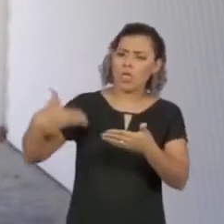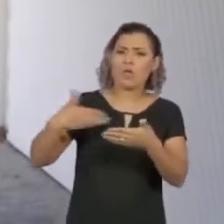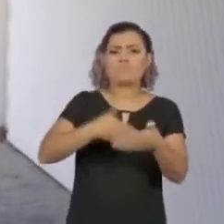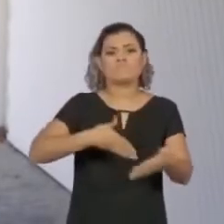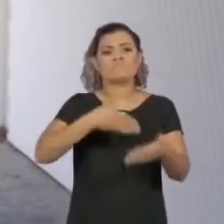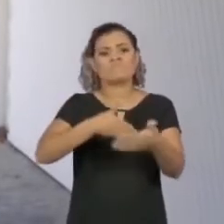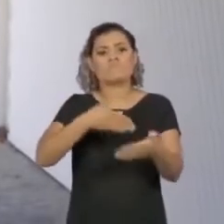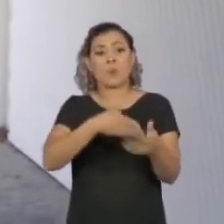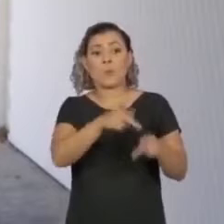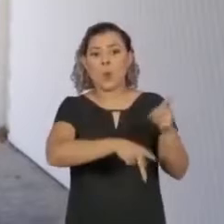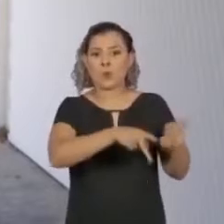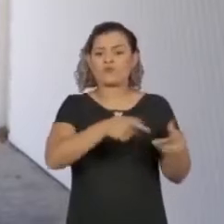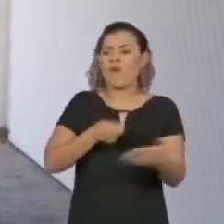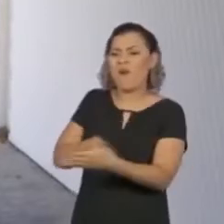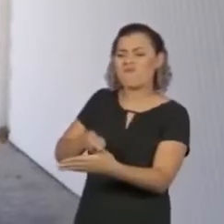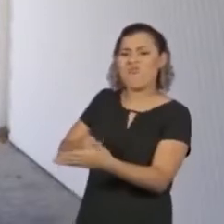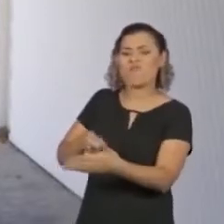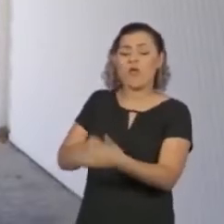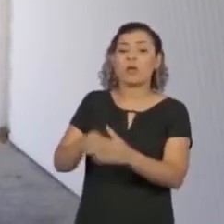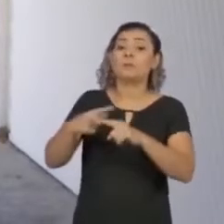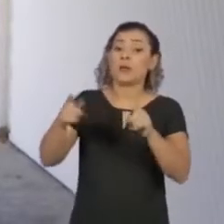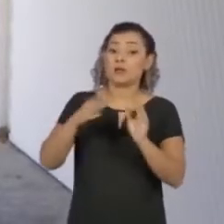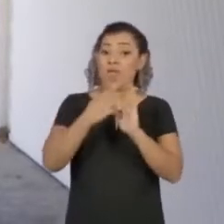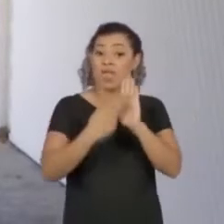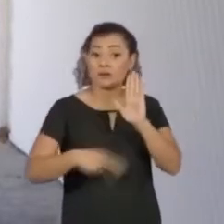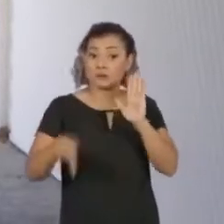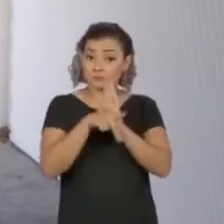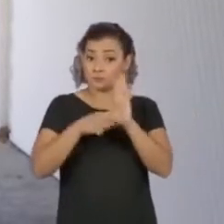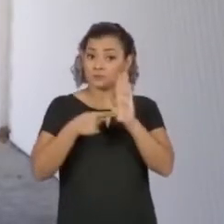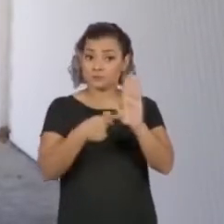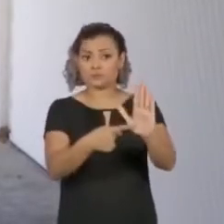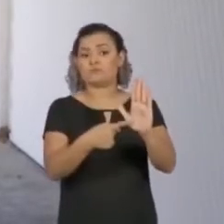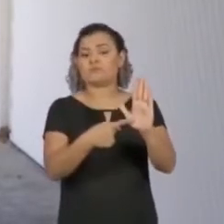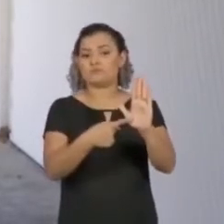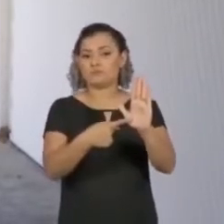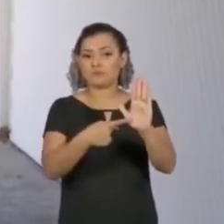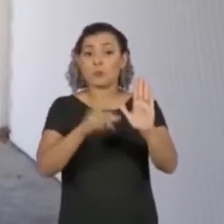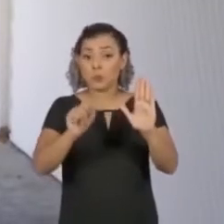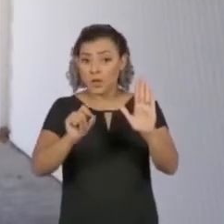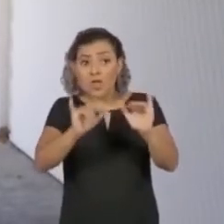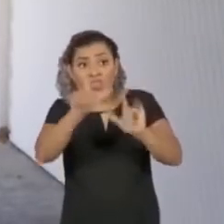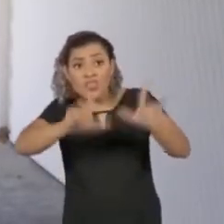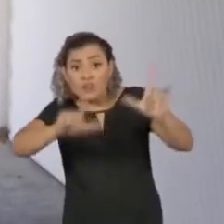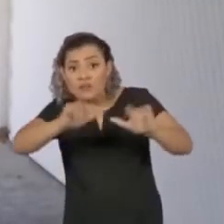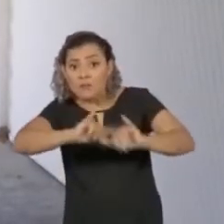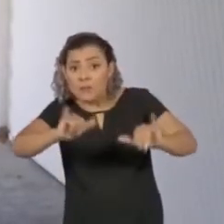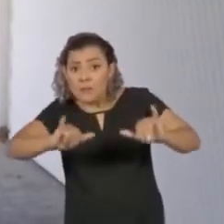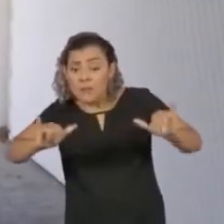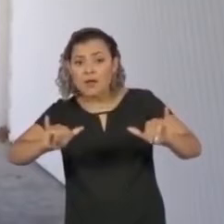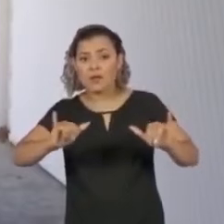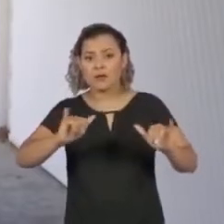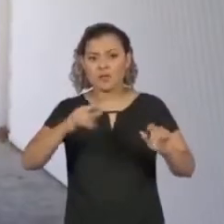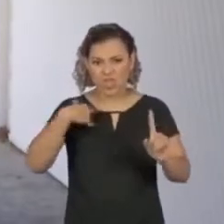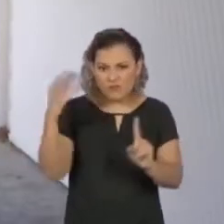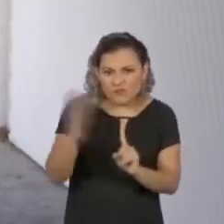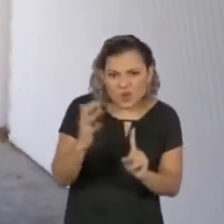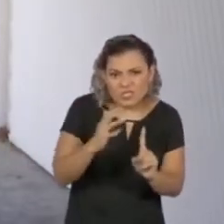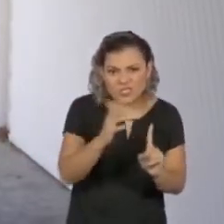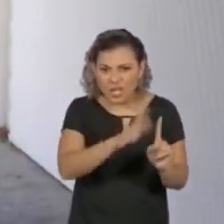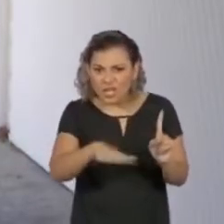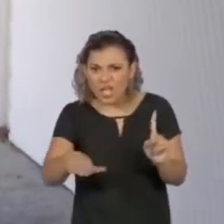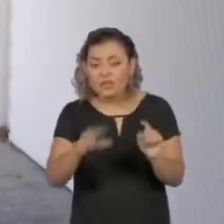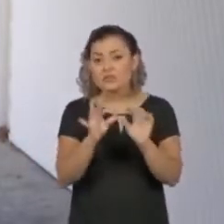da sociedade civil segundo essas recomendações os comerciais não devem por exemplo induzir as crianças